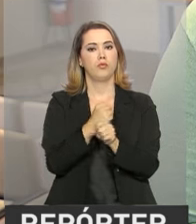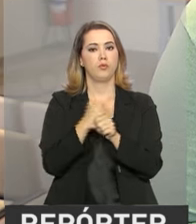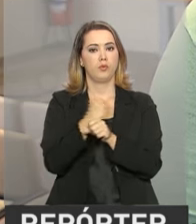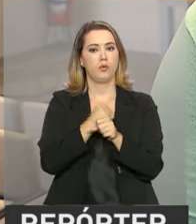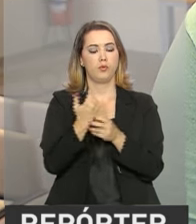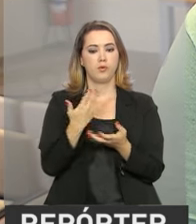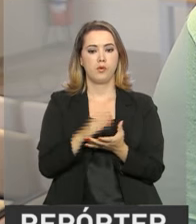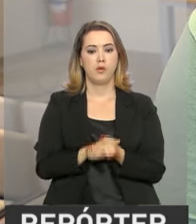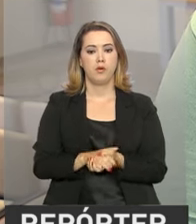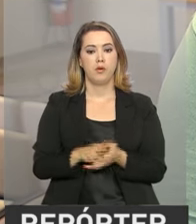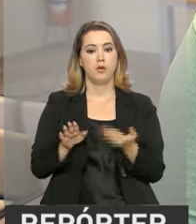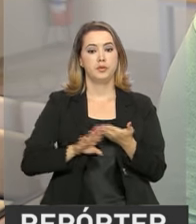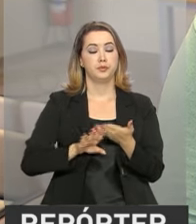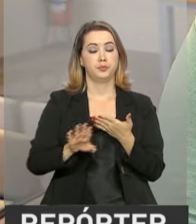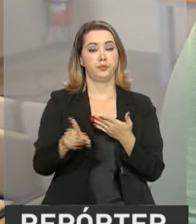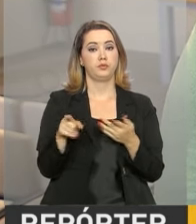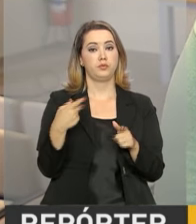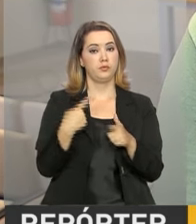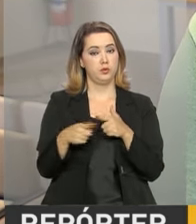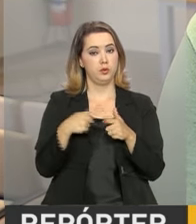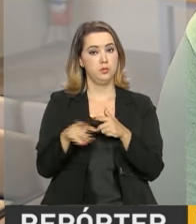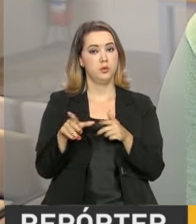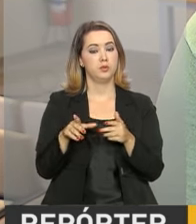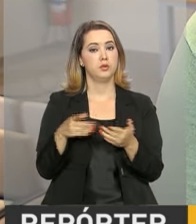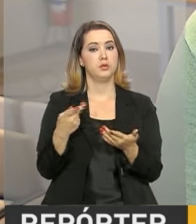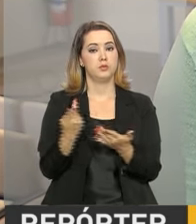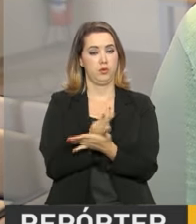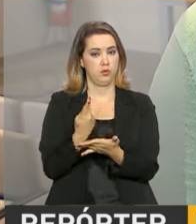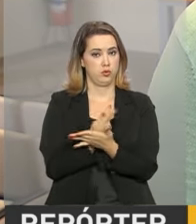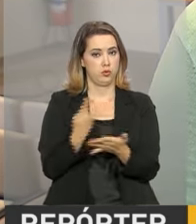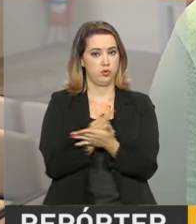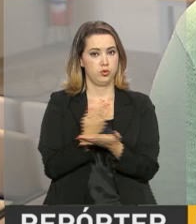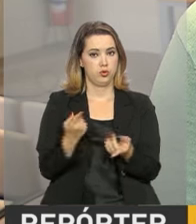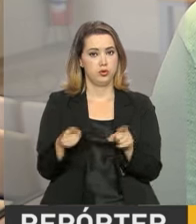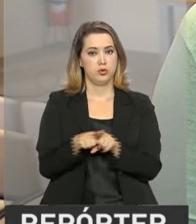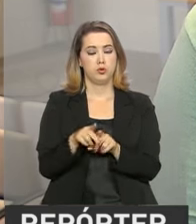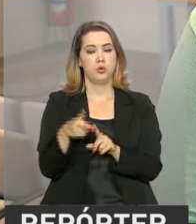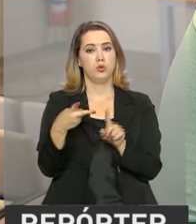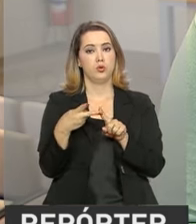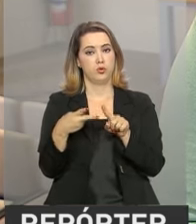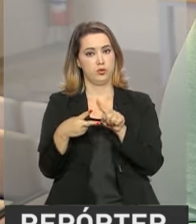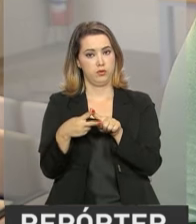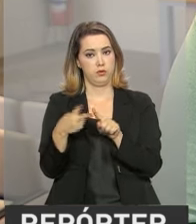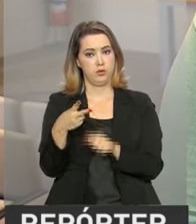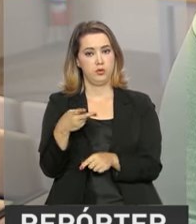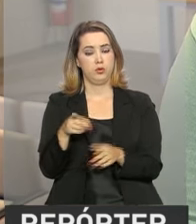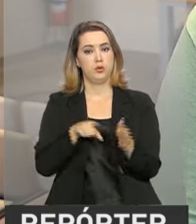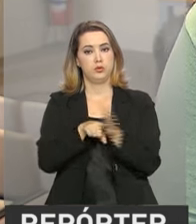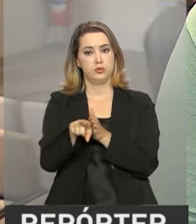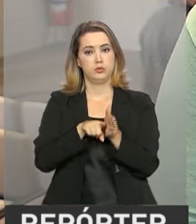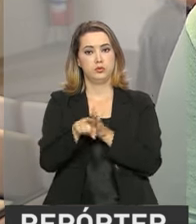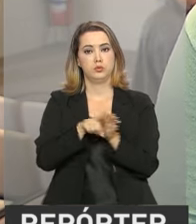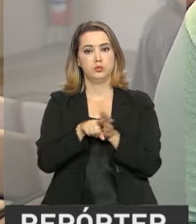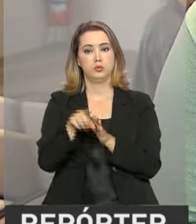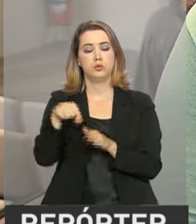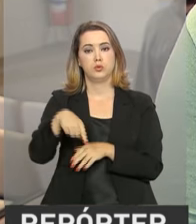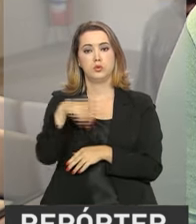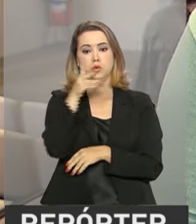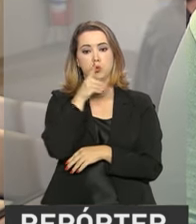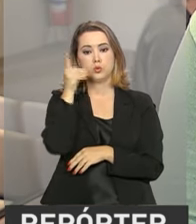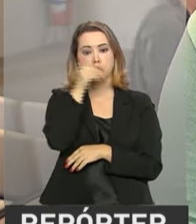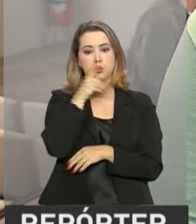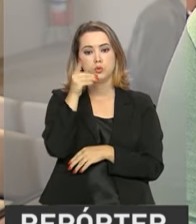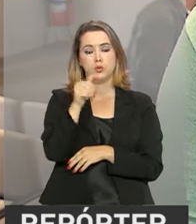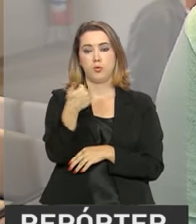2016. Para combater tentativas de fraudar o Enem, a Polícia Federal fez duas operações neste domingo em oito estados.